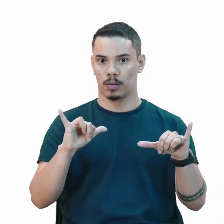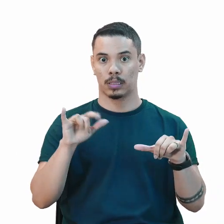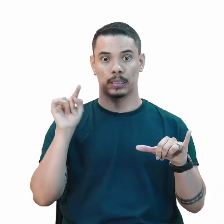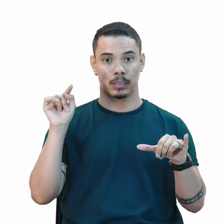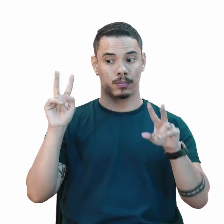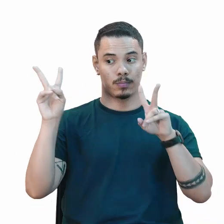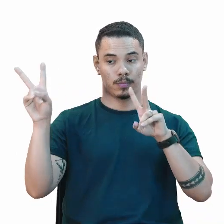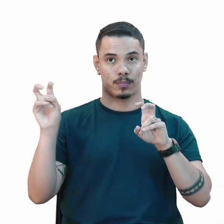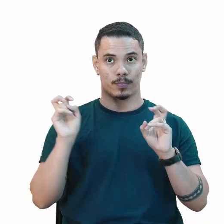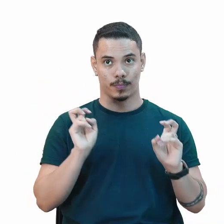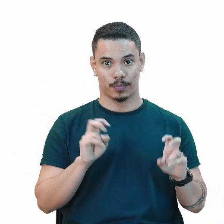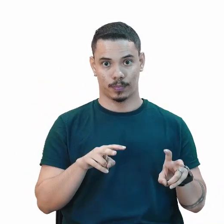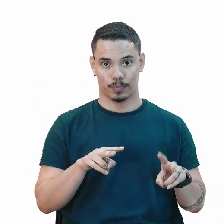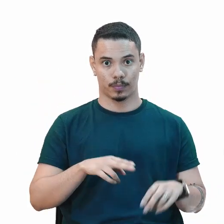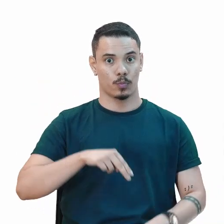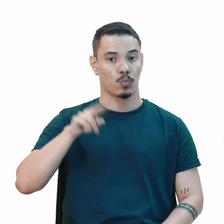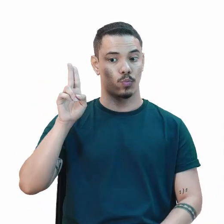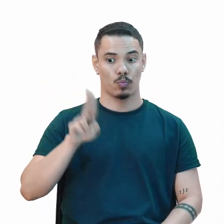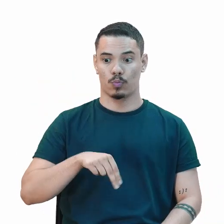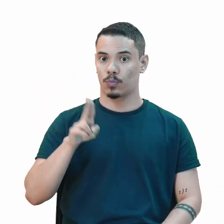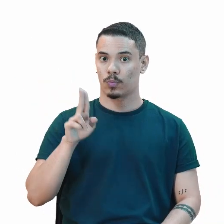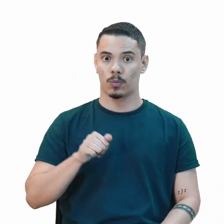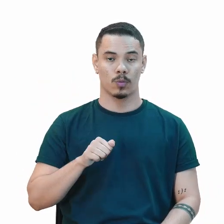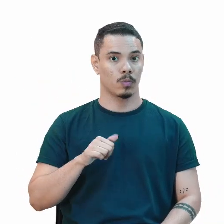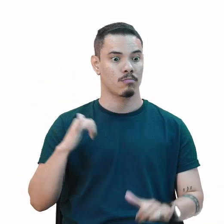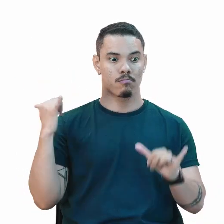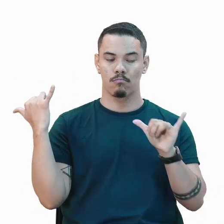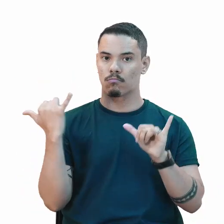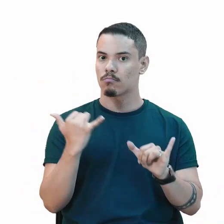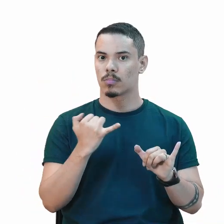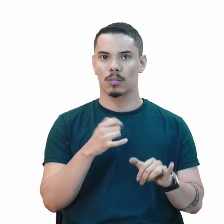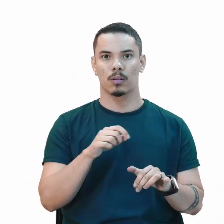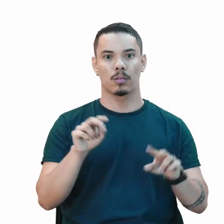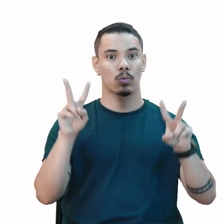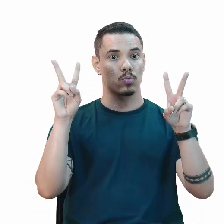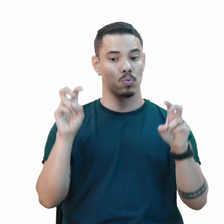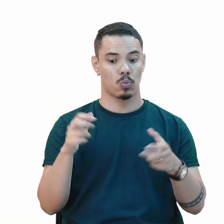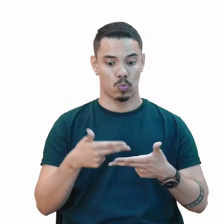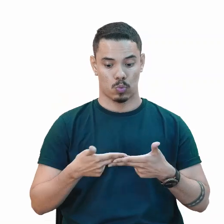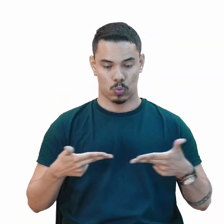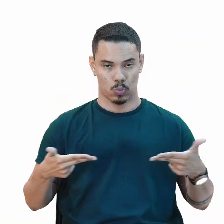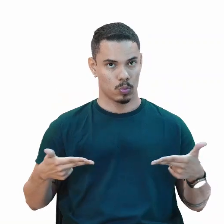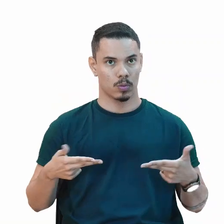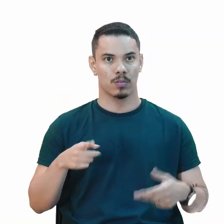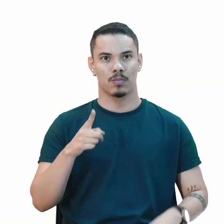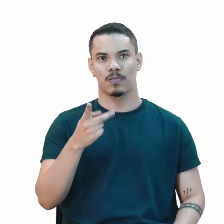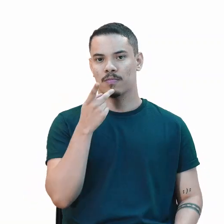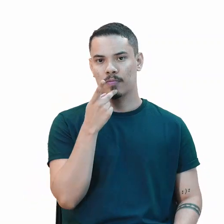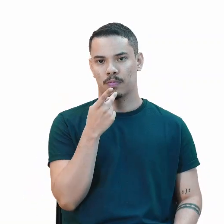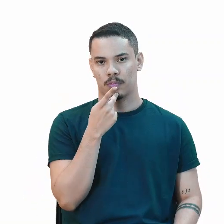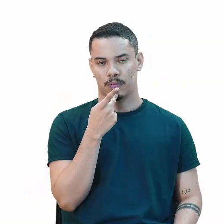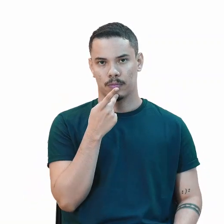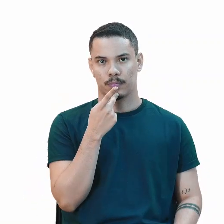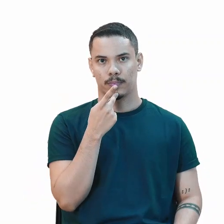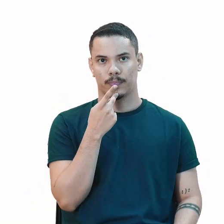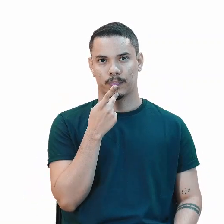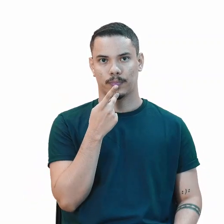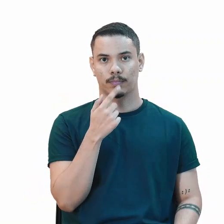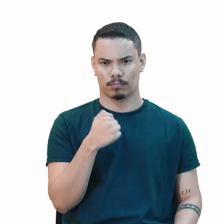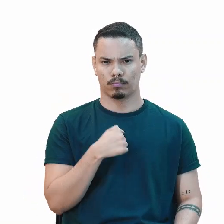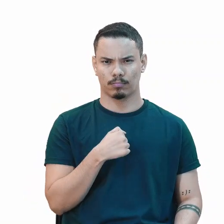citação. Jamais, a respeito de alguma coisa, digas. Eu a